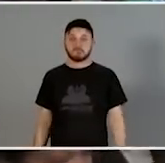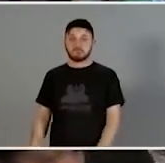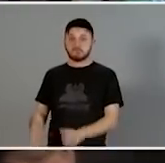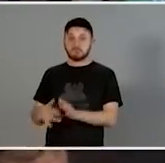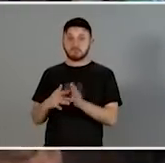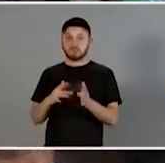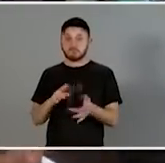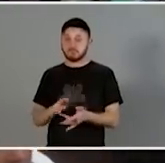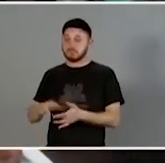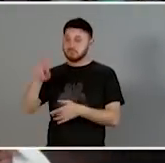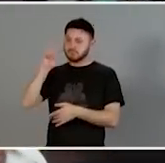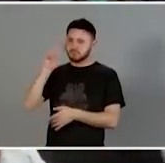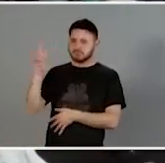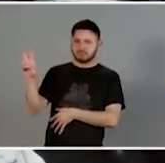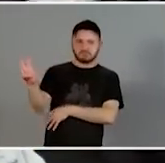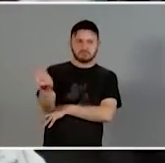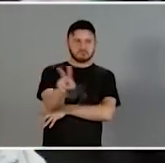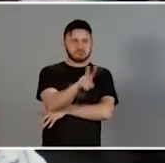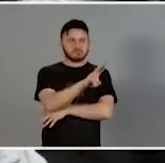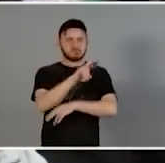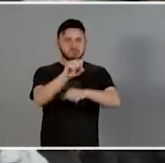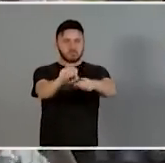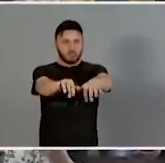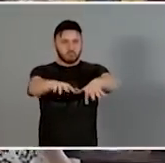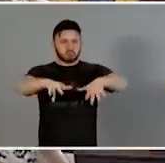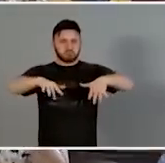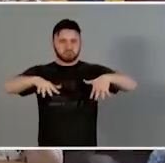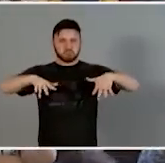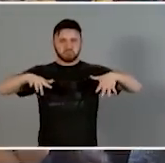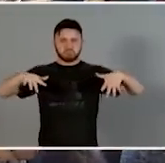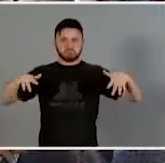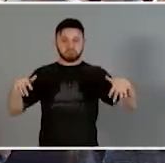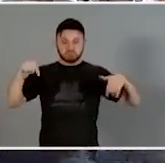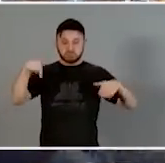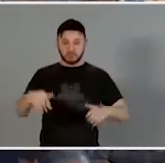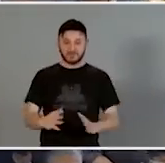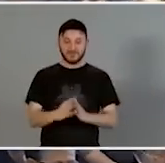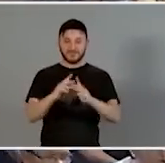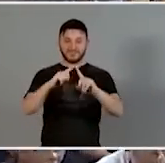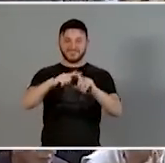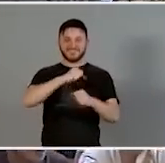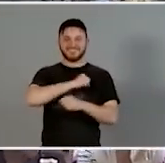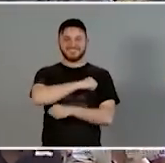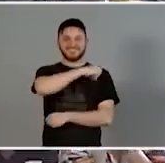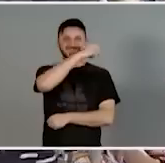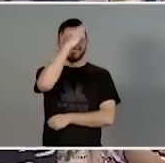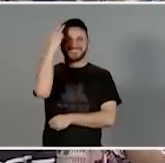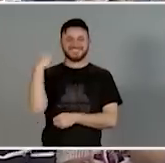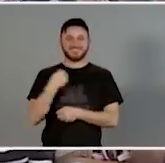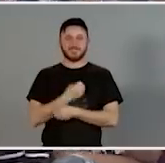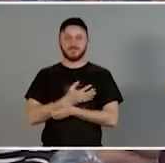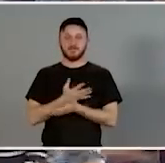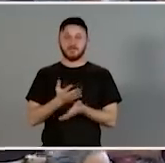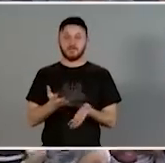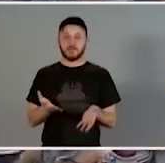a multidão nessa igreja de Guadalupe,